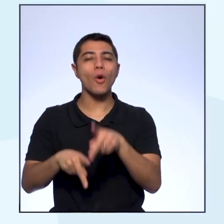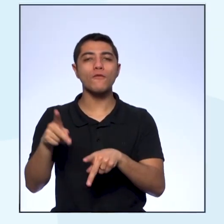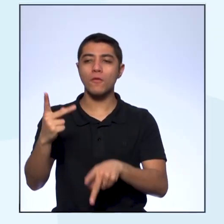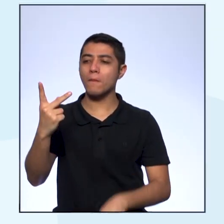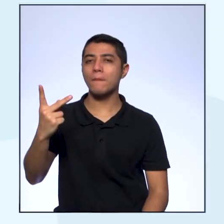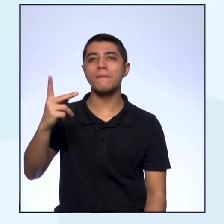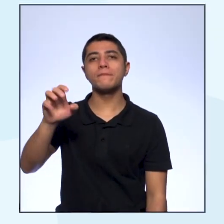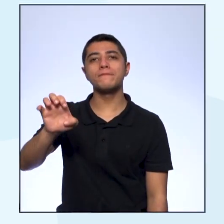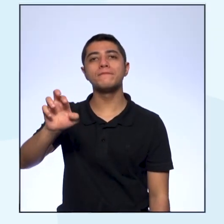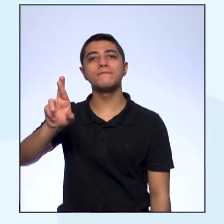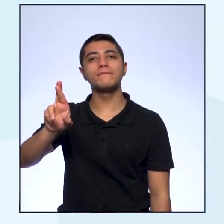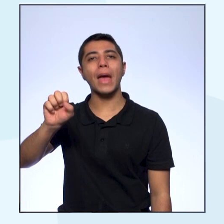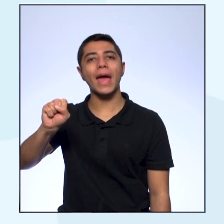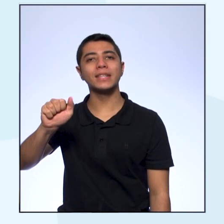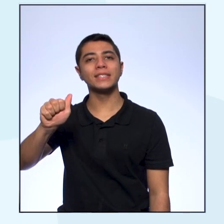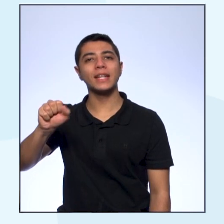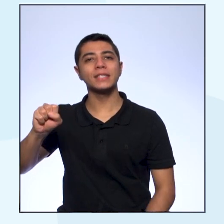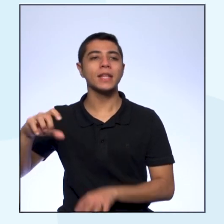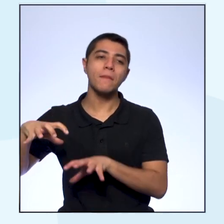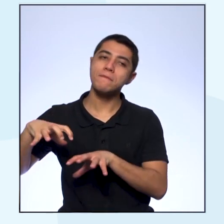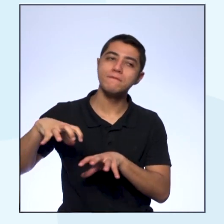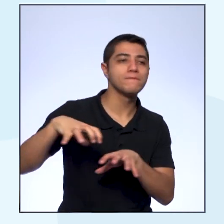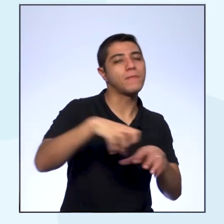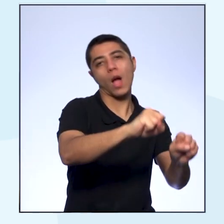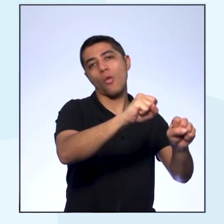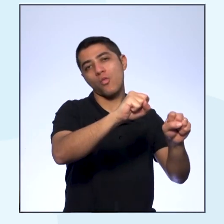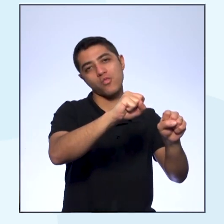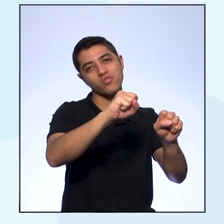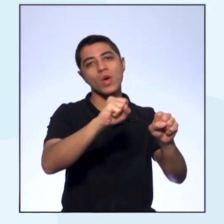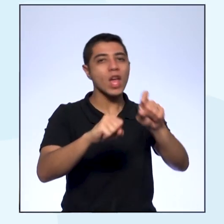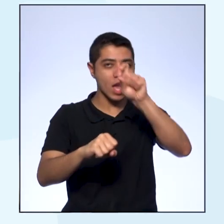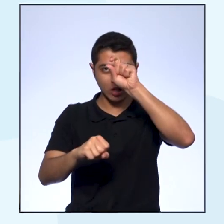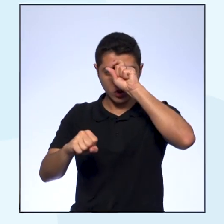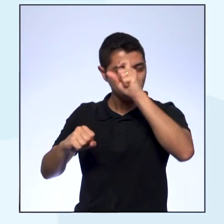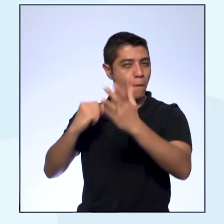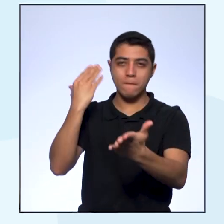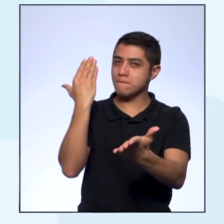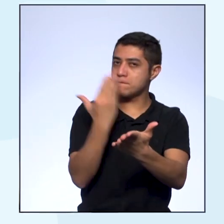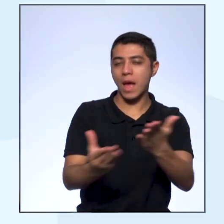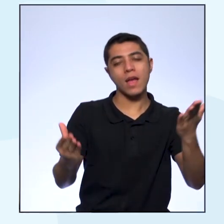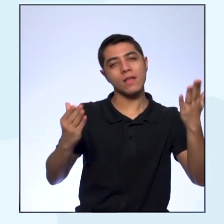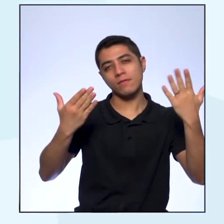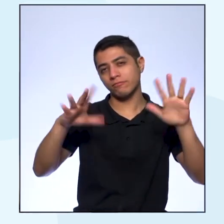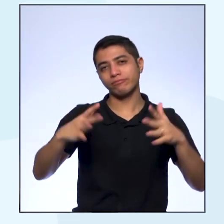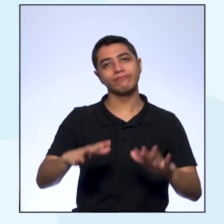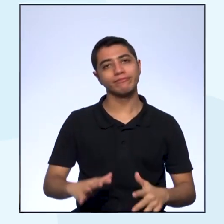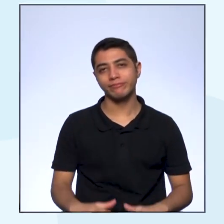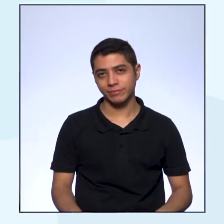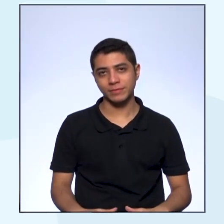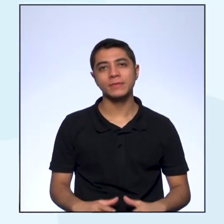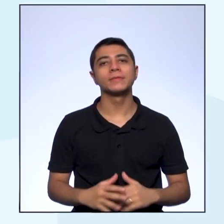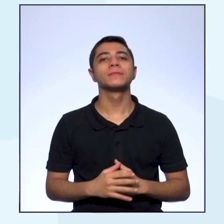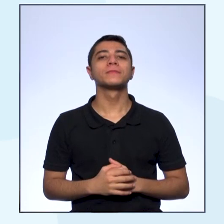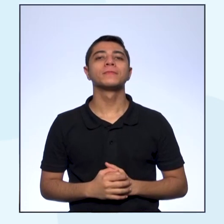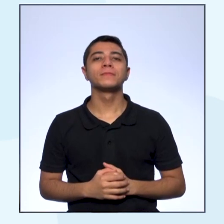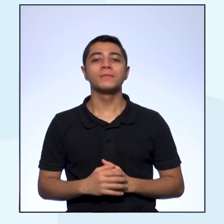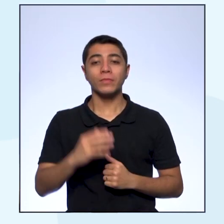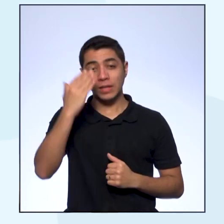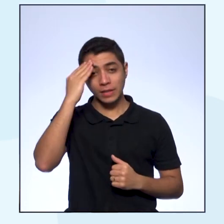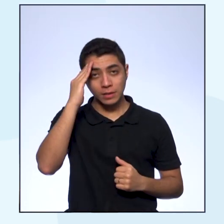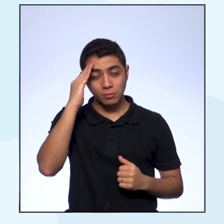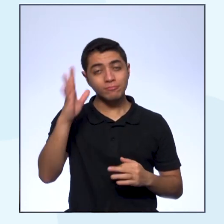uma organização política ali a partir de 525, tá? Então, esses são os períodos gerais aí da